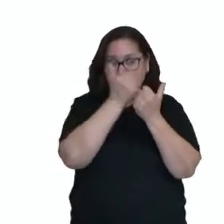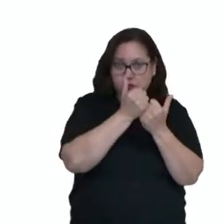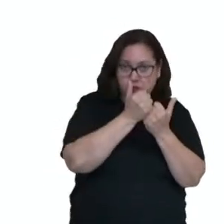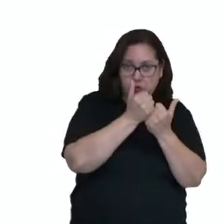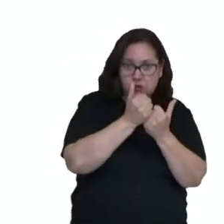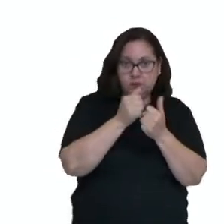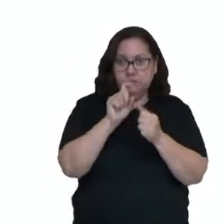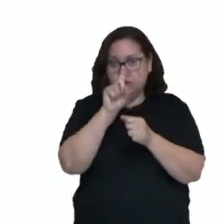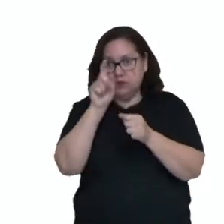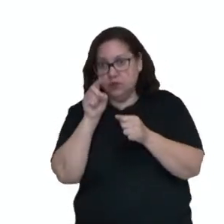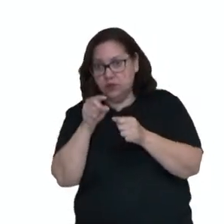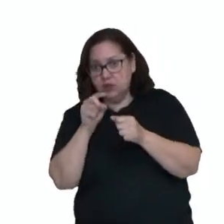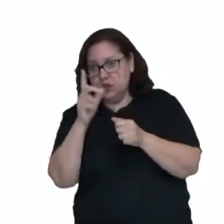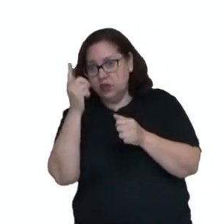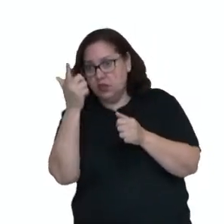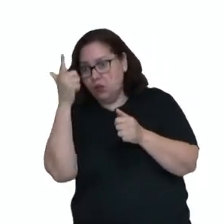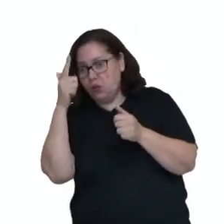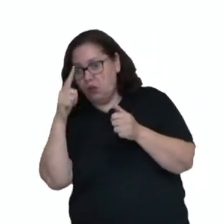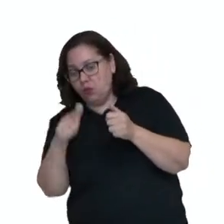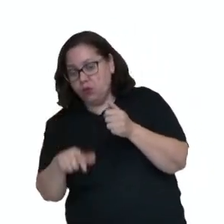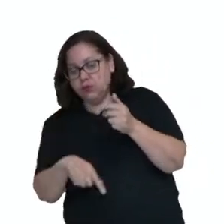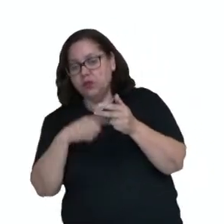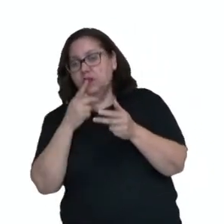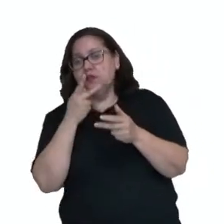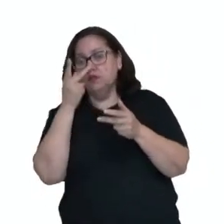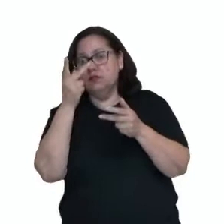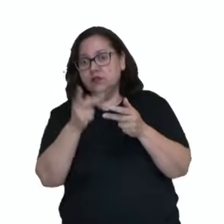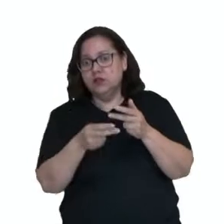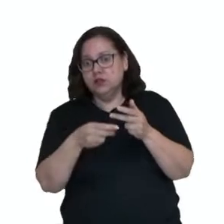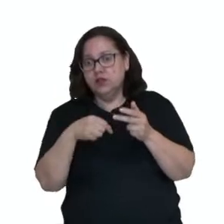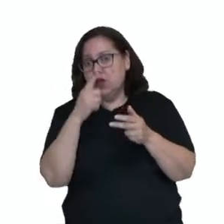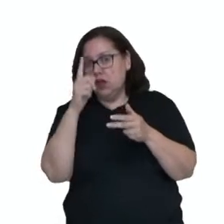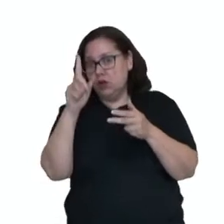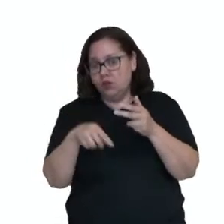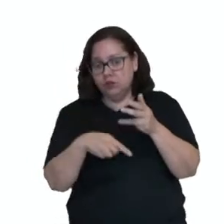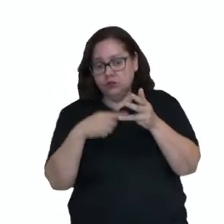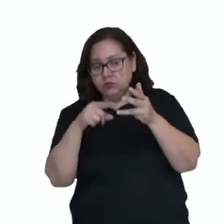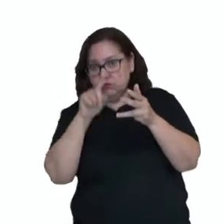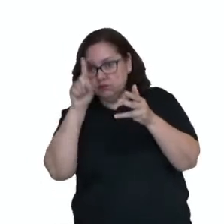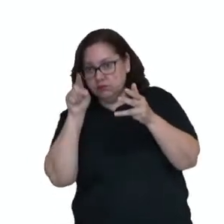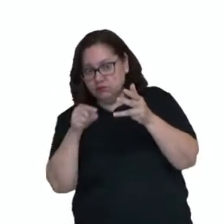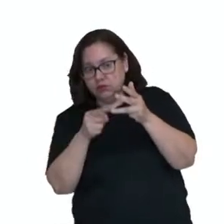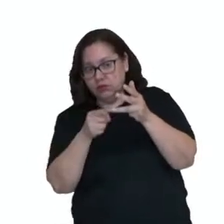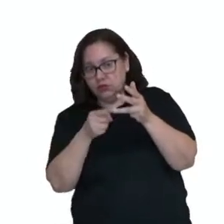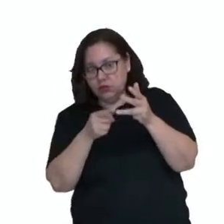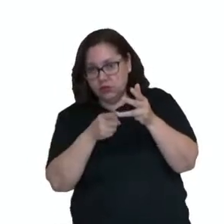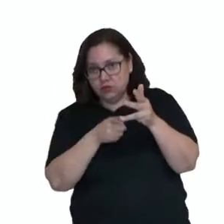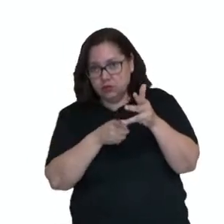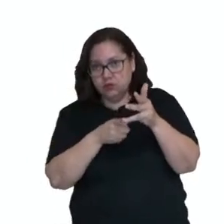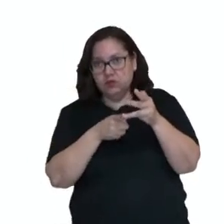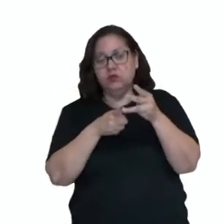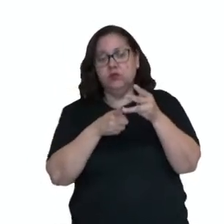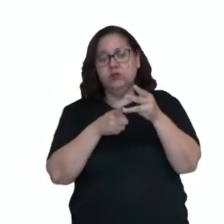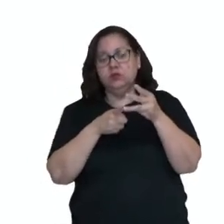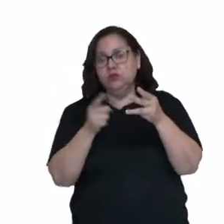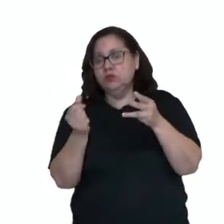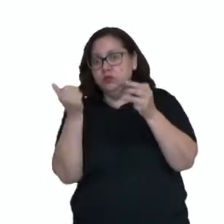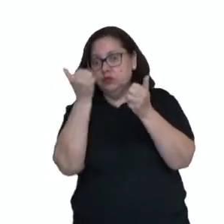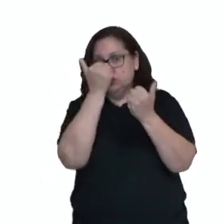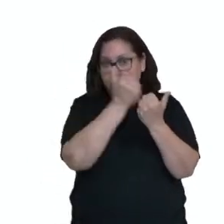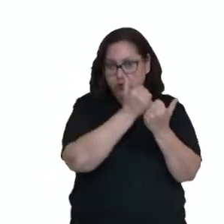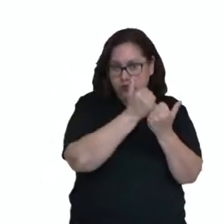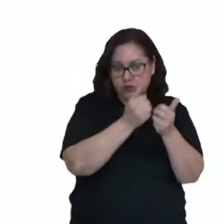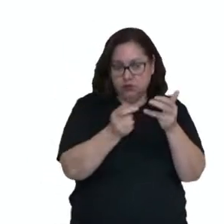essa incógnita na outra equação e determinar assim a outra incógnita. O terceiro passo, substituir